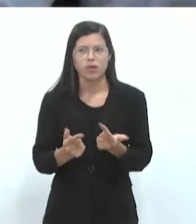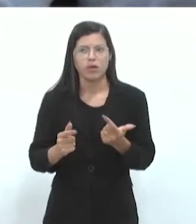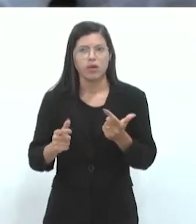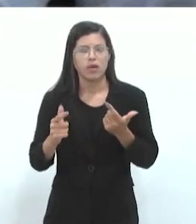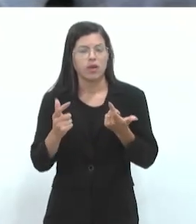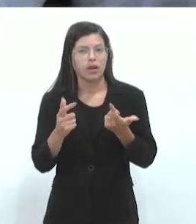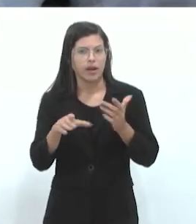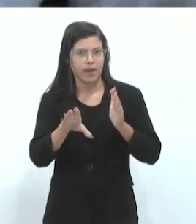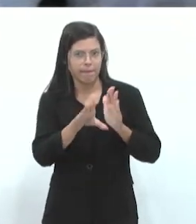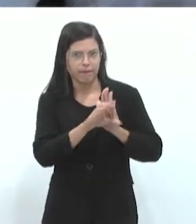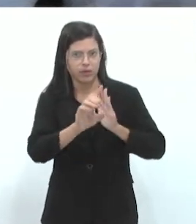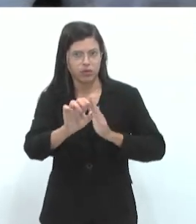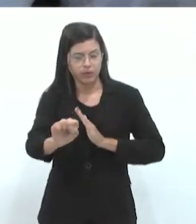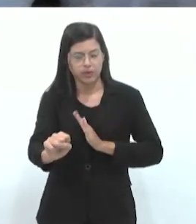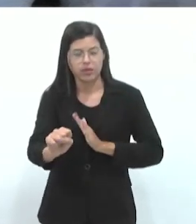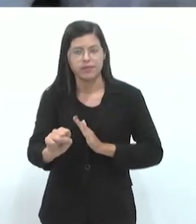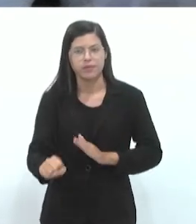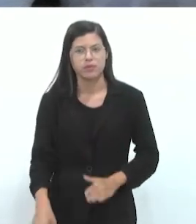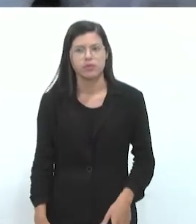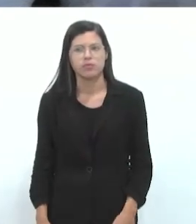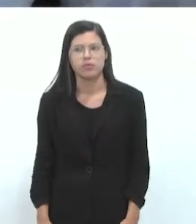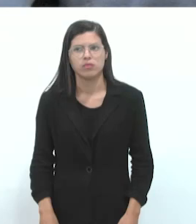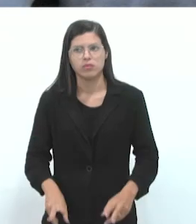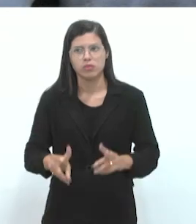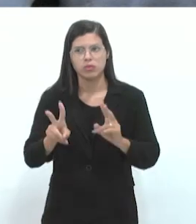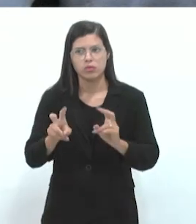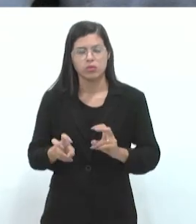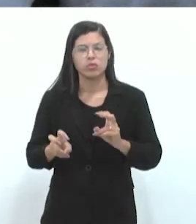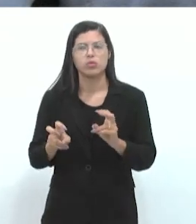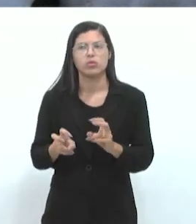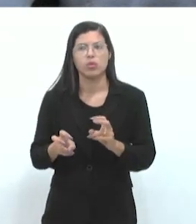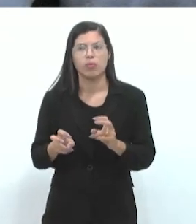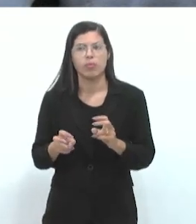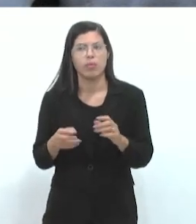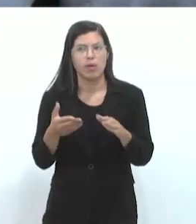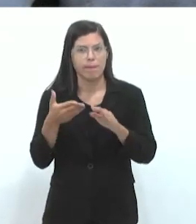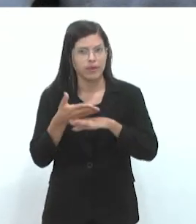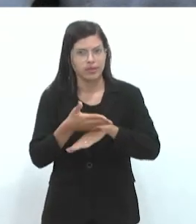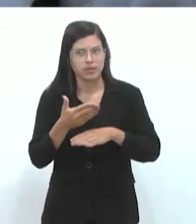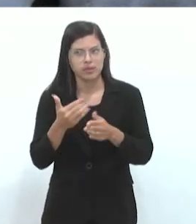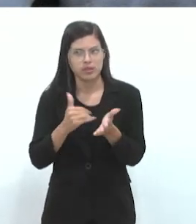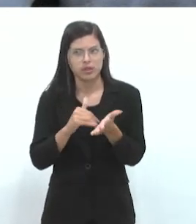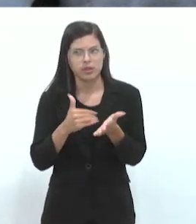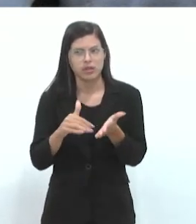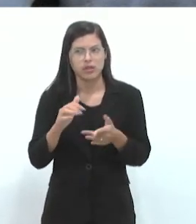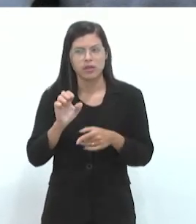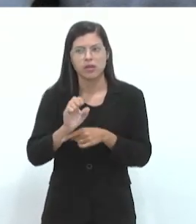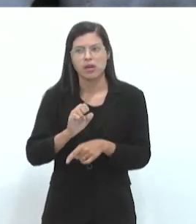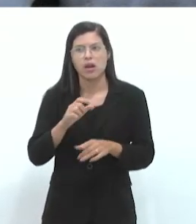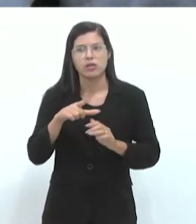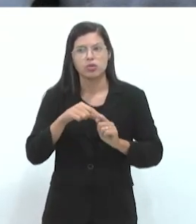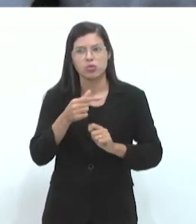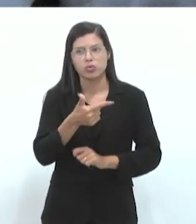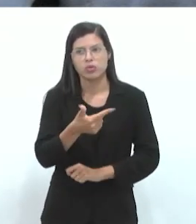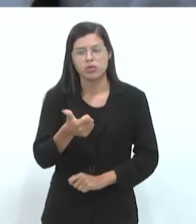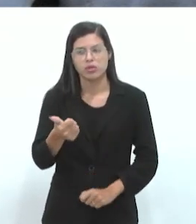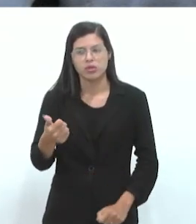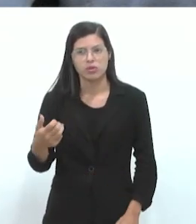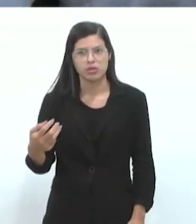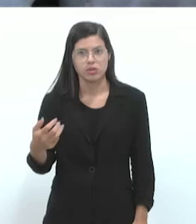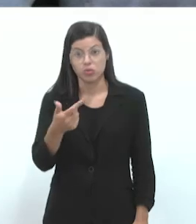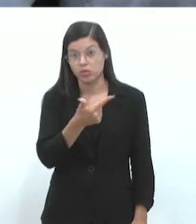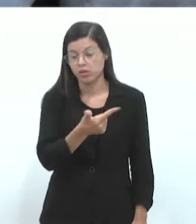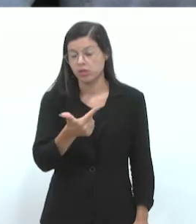capítulo 8º, do comparecimento de secretários de Estado. Artigo 213. O secretário de